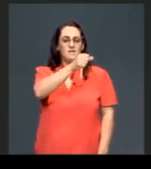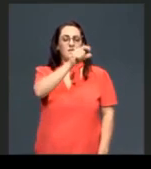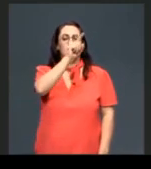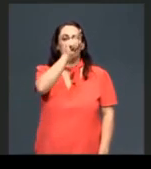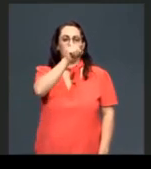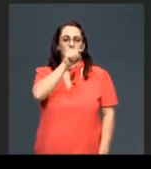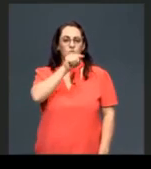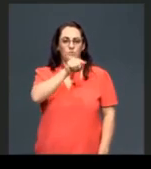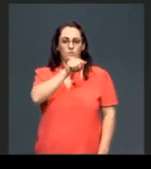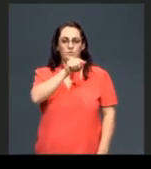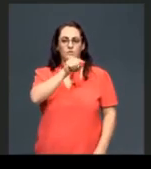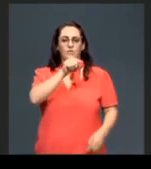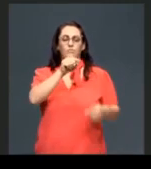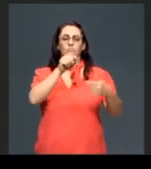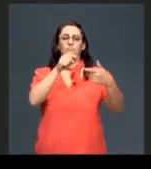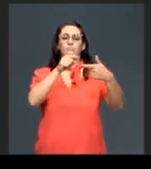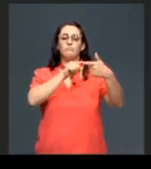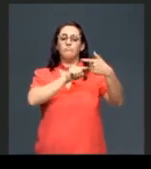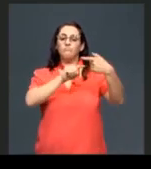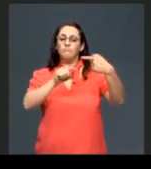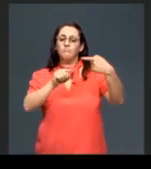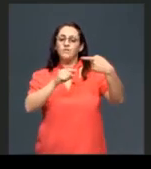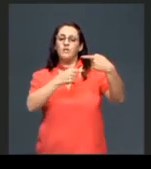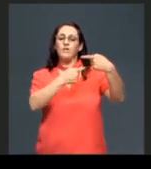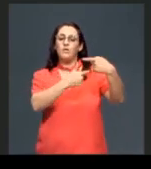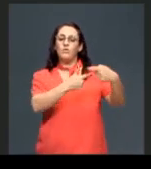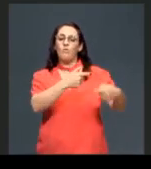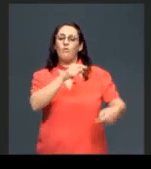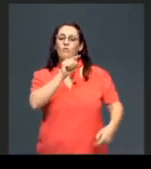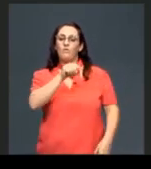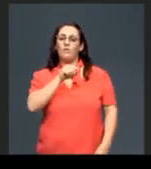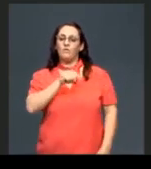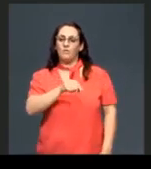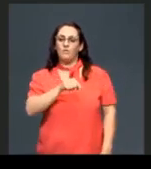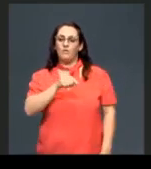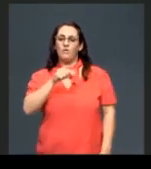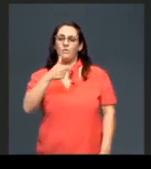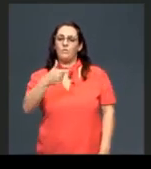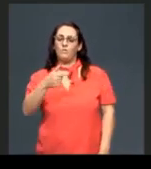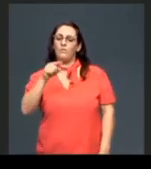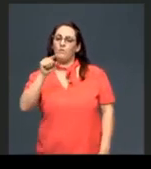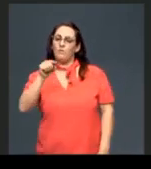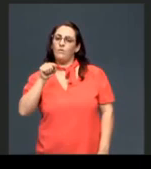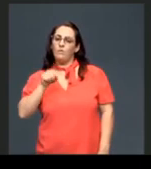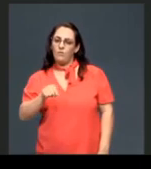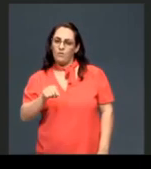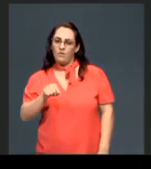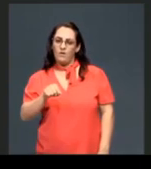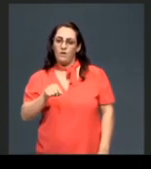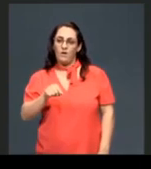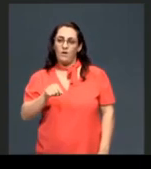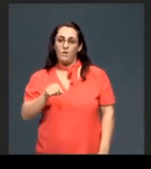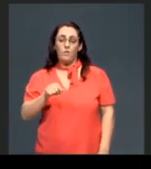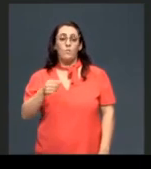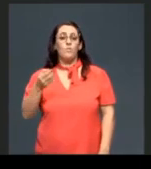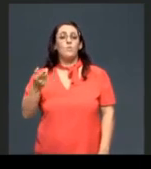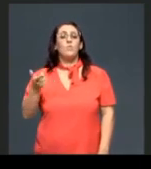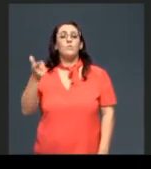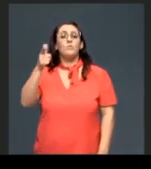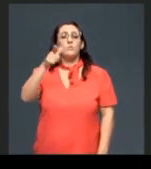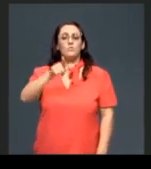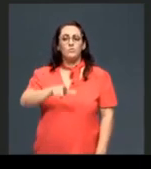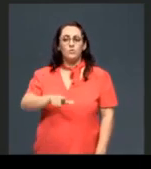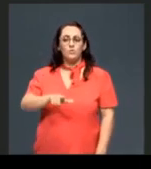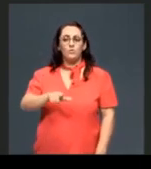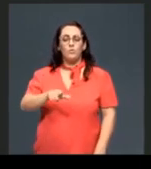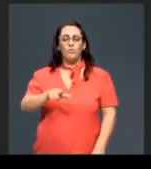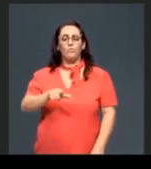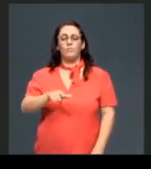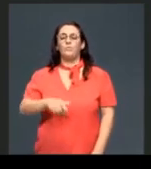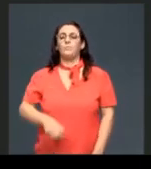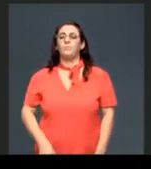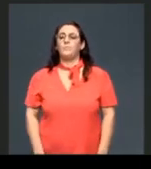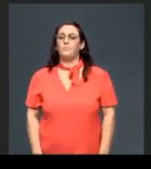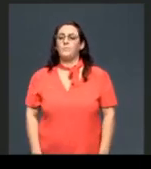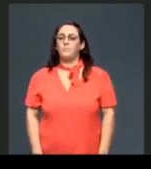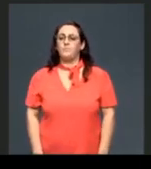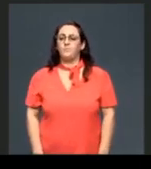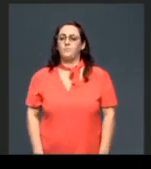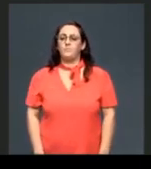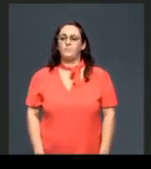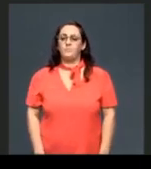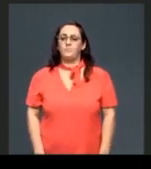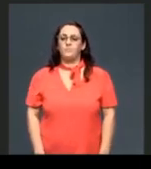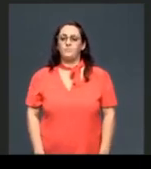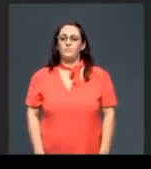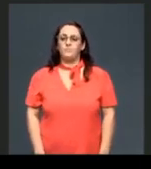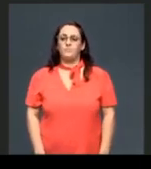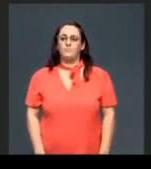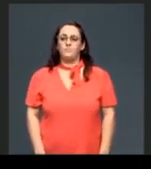fatorial, vezes 2 fatorial. E, novamente, nós vamos expandir isso aqui. Então, eu vou colocar P de 6